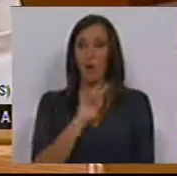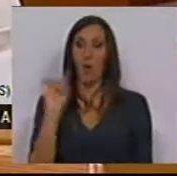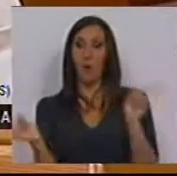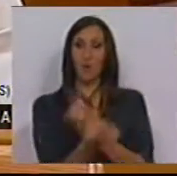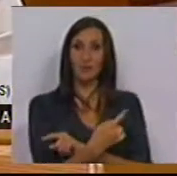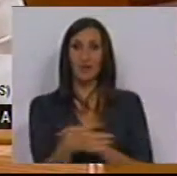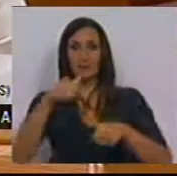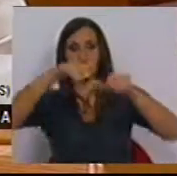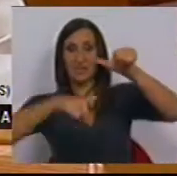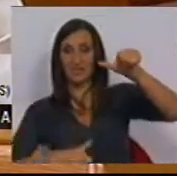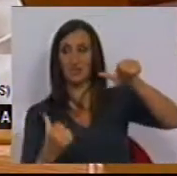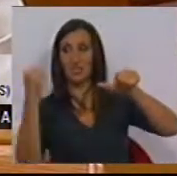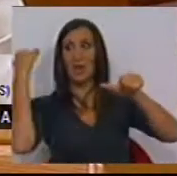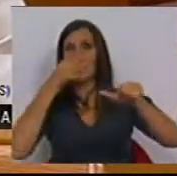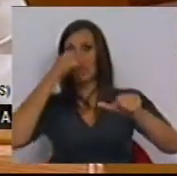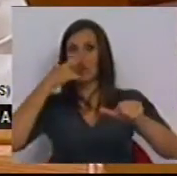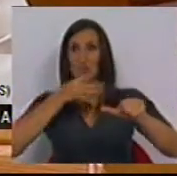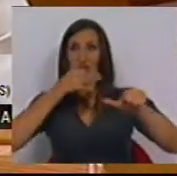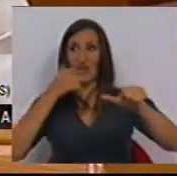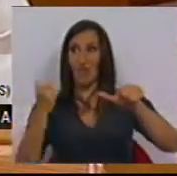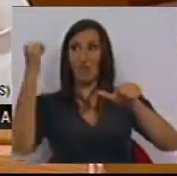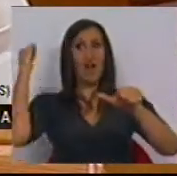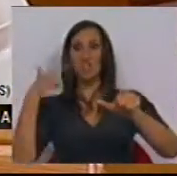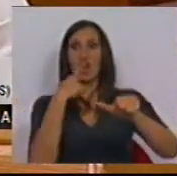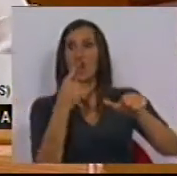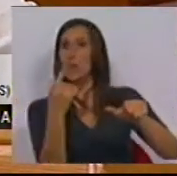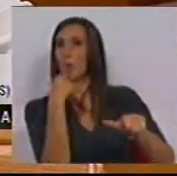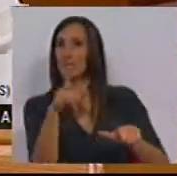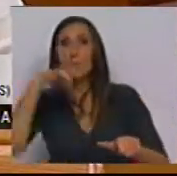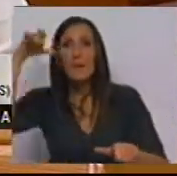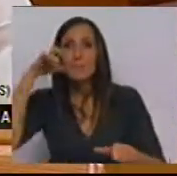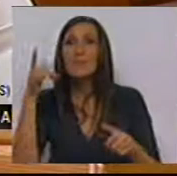que as intervenções anteriores à minha aqui não referiram.